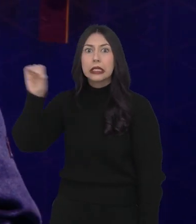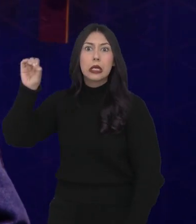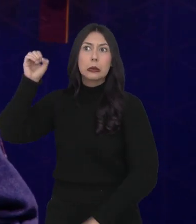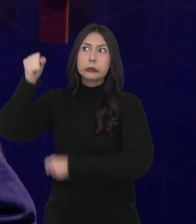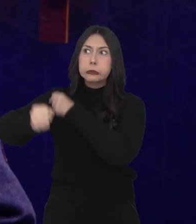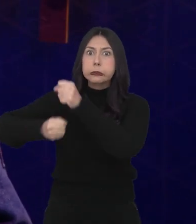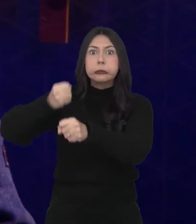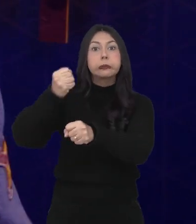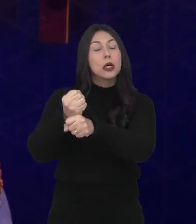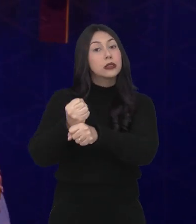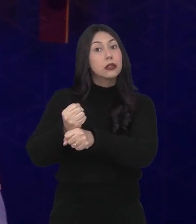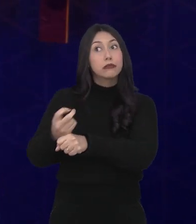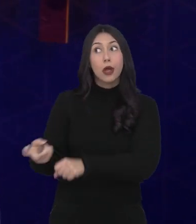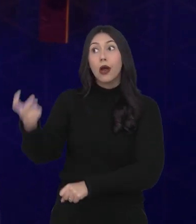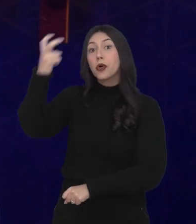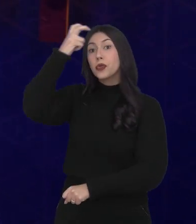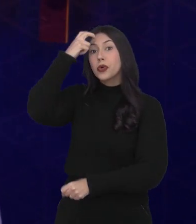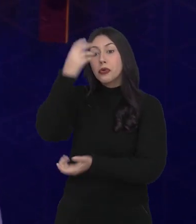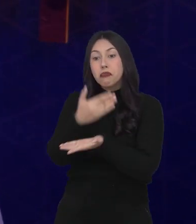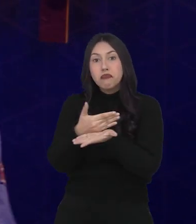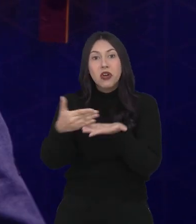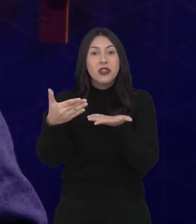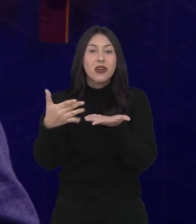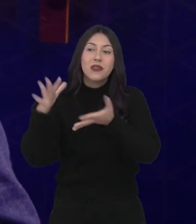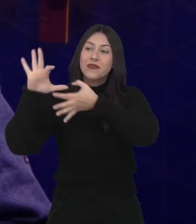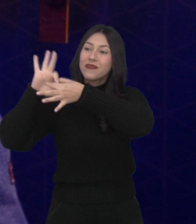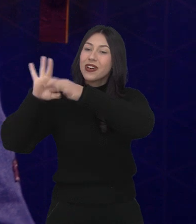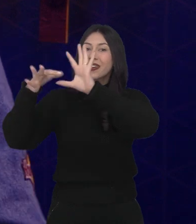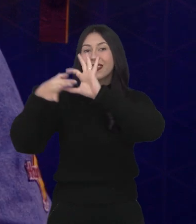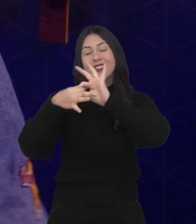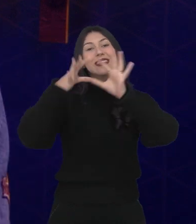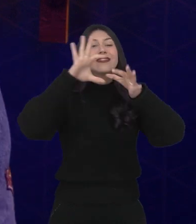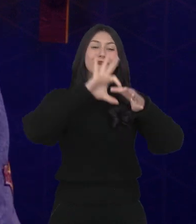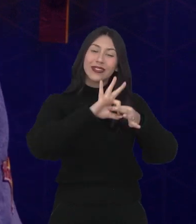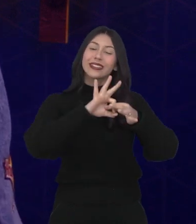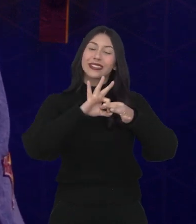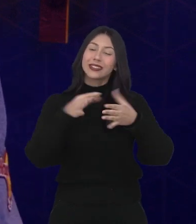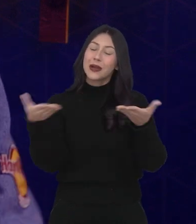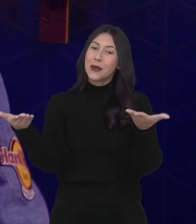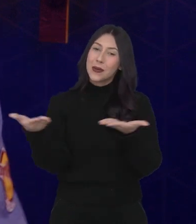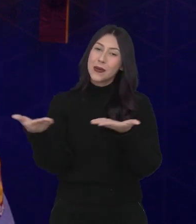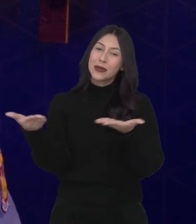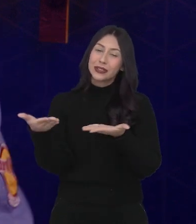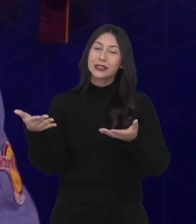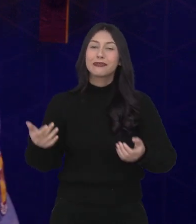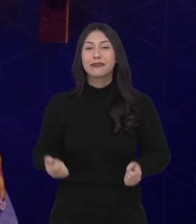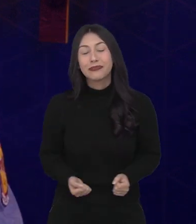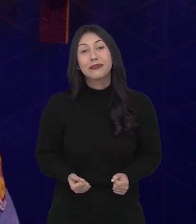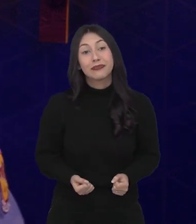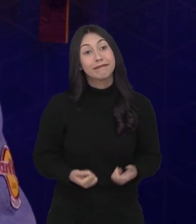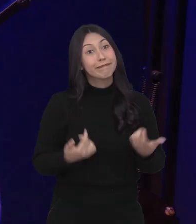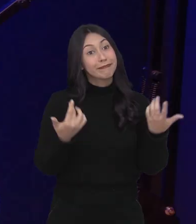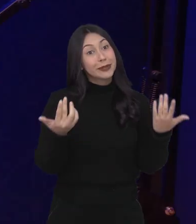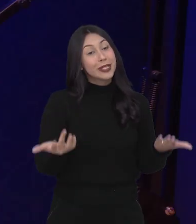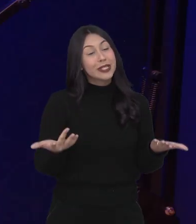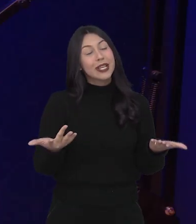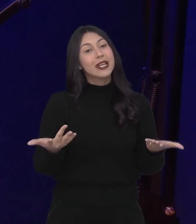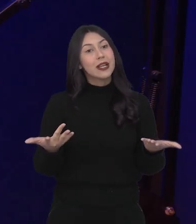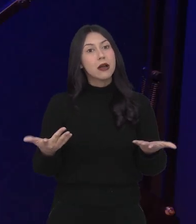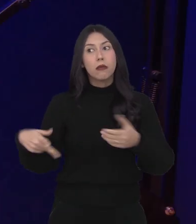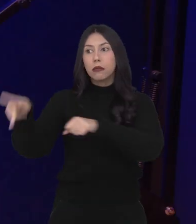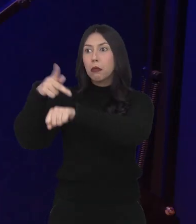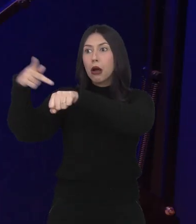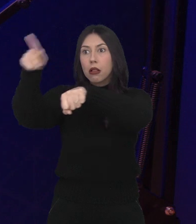anos depois, essa cultura deu origem ao que conhecemos hoje como os Jogos Olímpicos da Modernidade. Pois